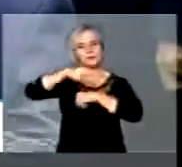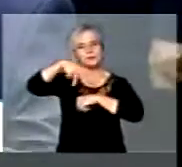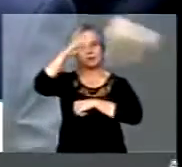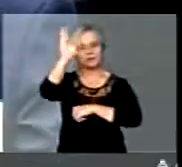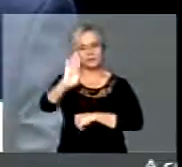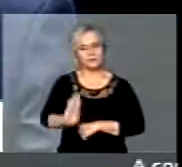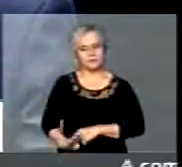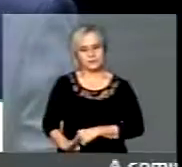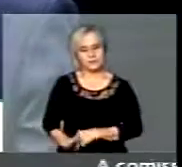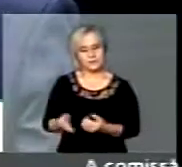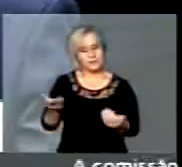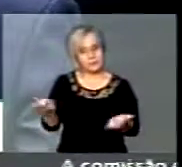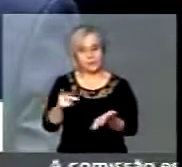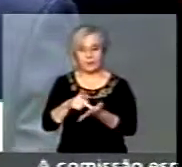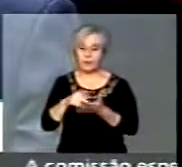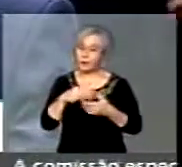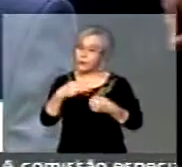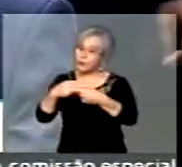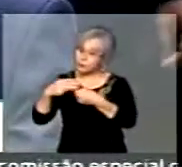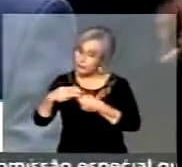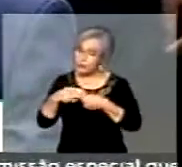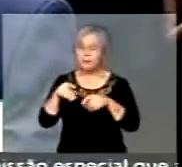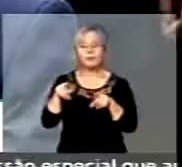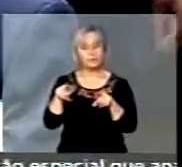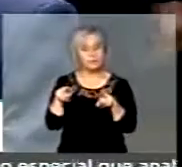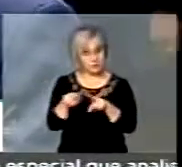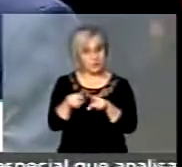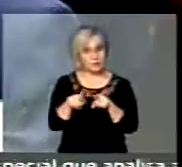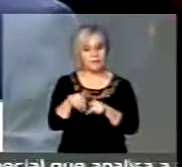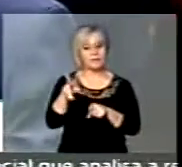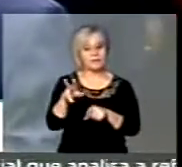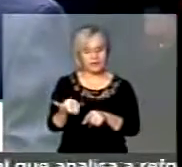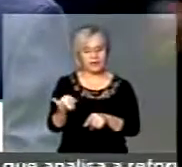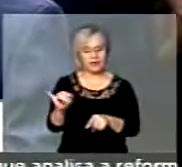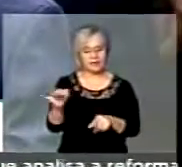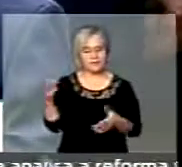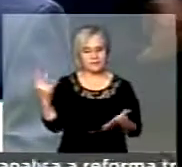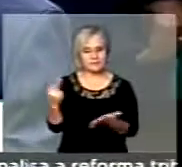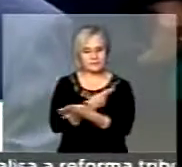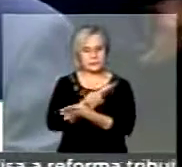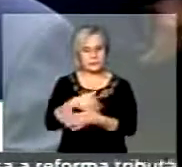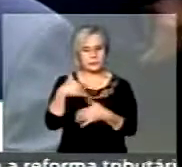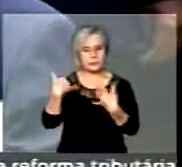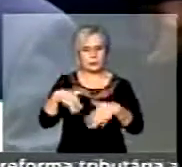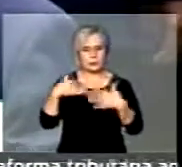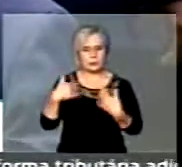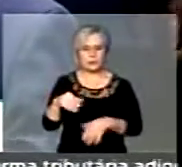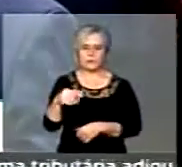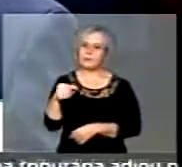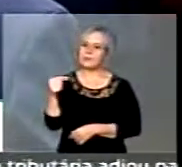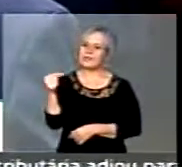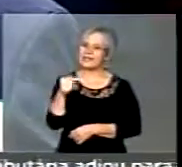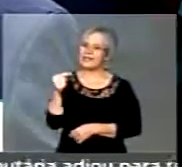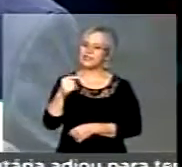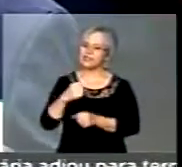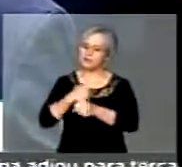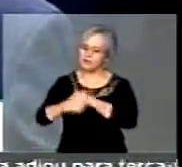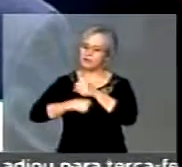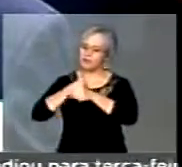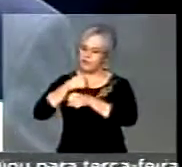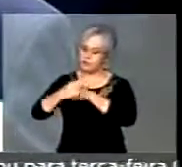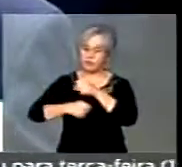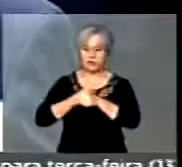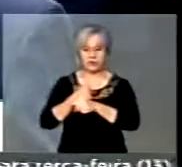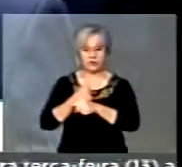e certamente os municípios brasileiros terão um impacto muito negativo nos próximos anos. Tenho certeza absoluta,